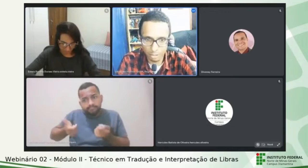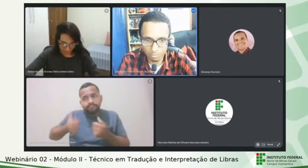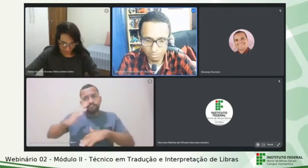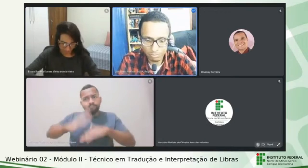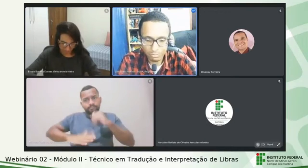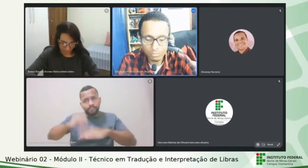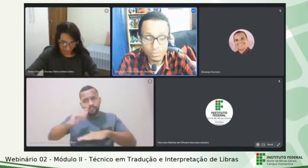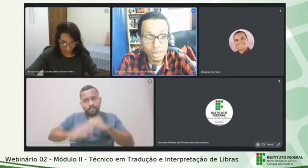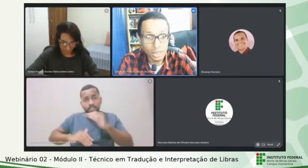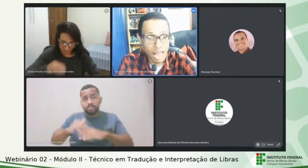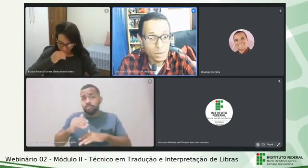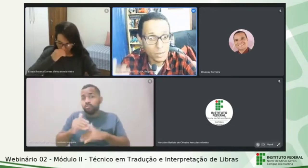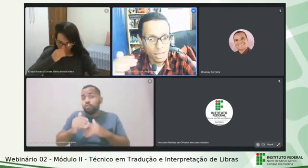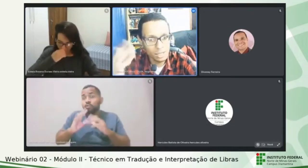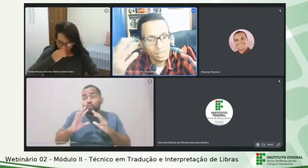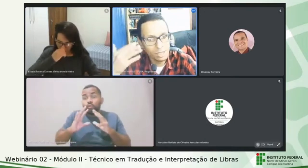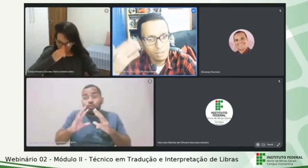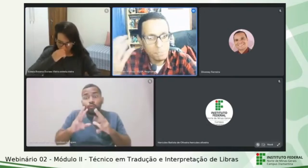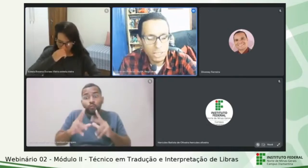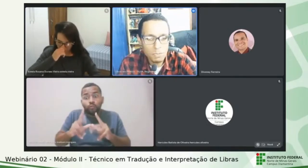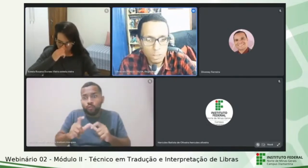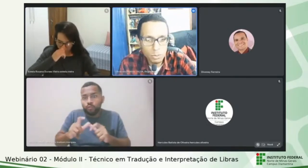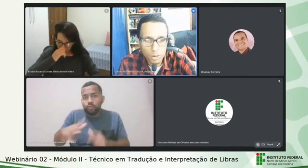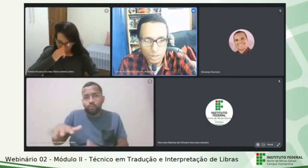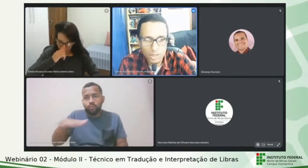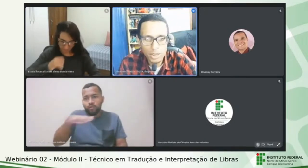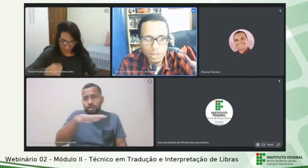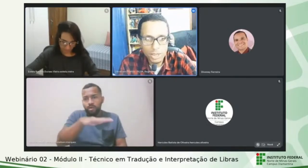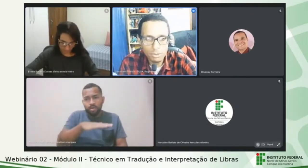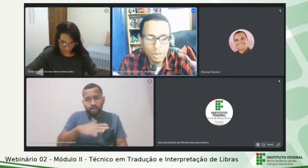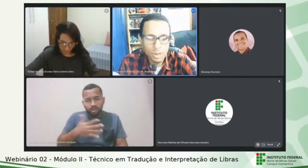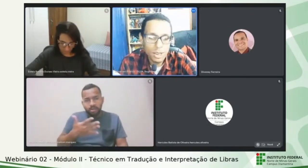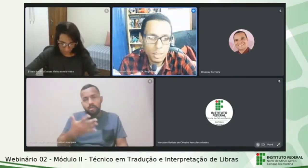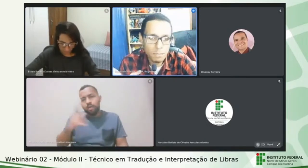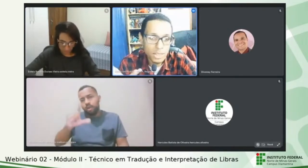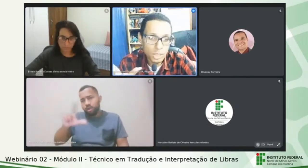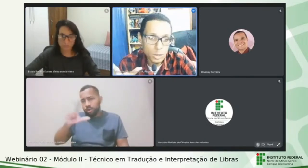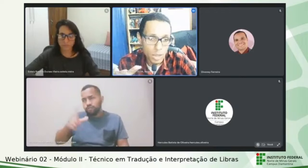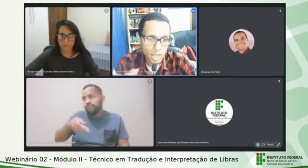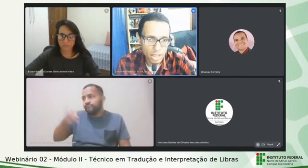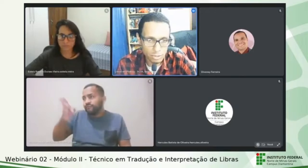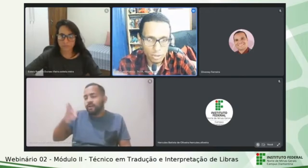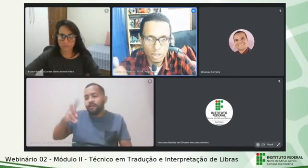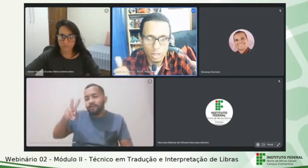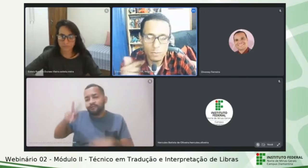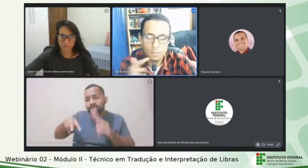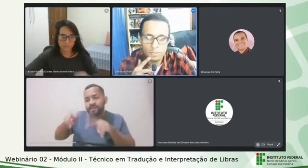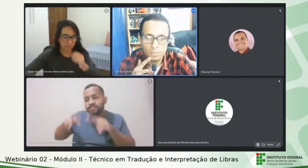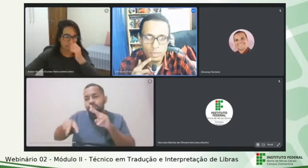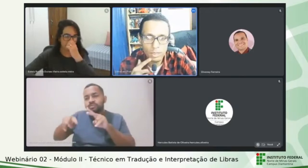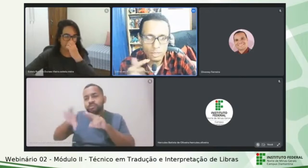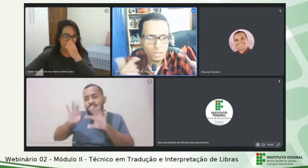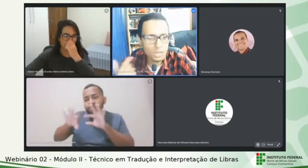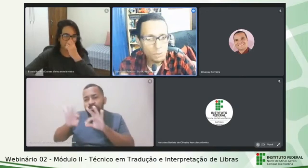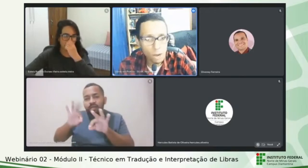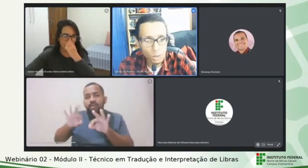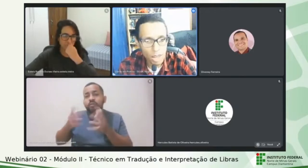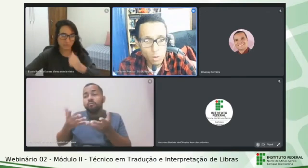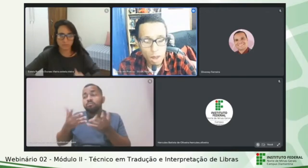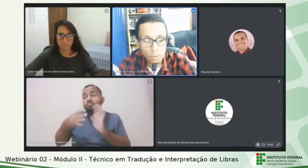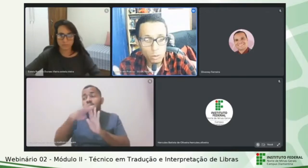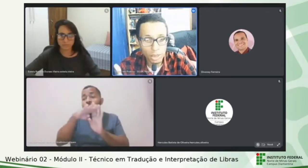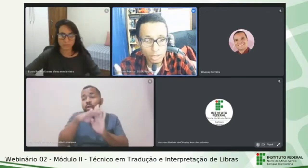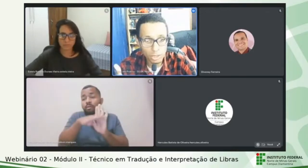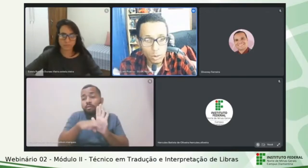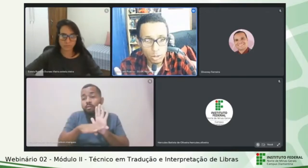desejar. Claro que vai participar de um processo seletivo, está pedindo o que de você? Se você for atuar